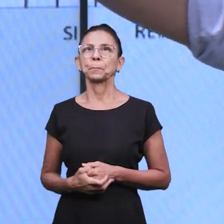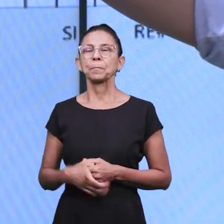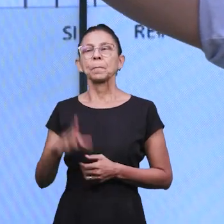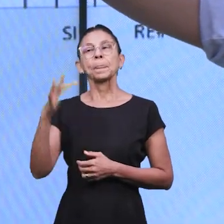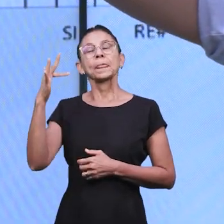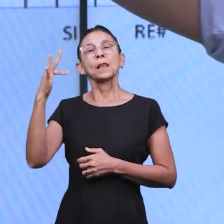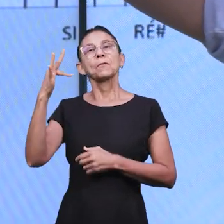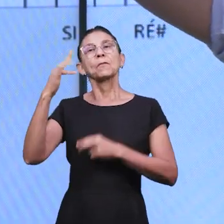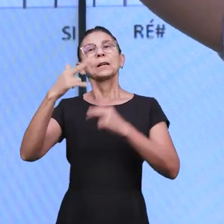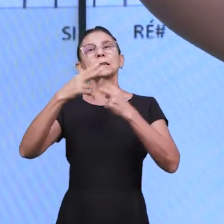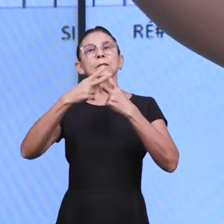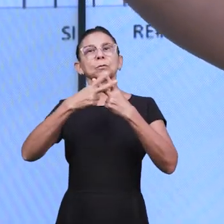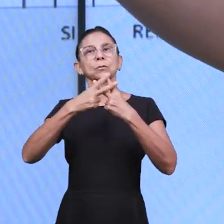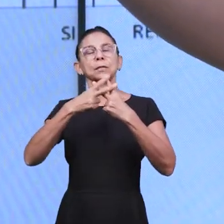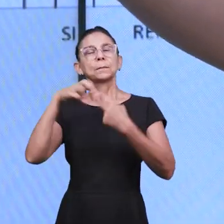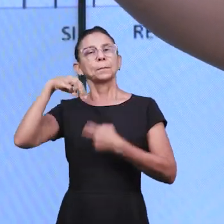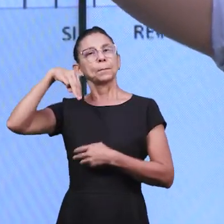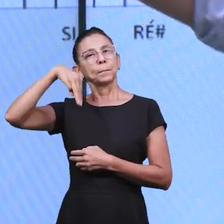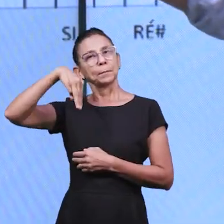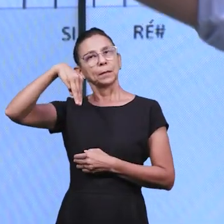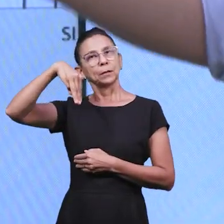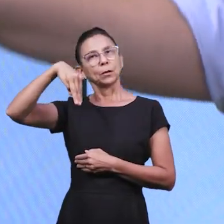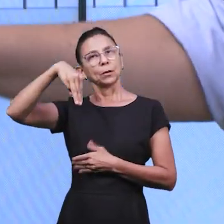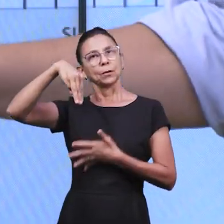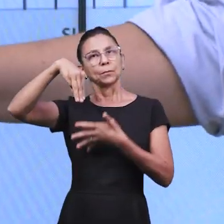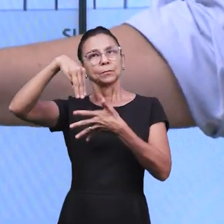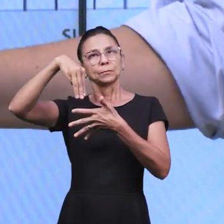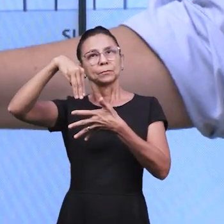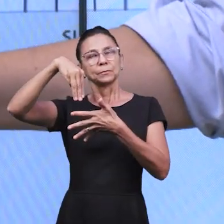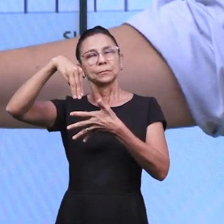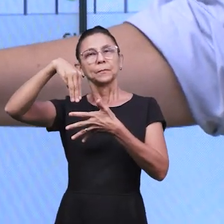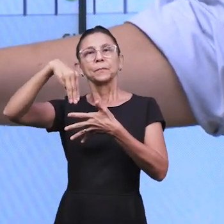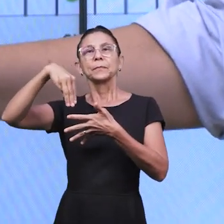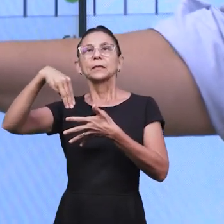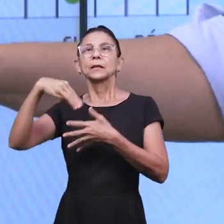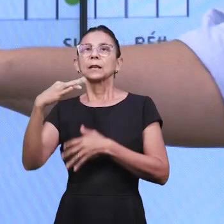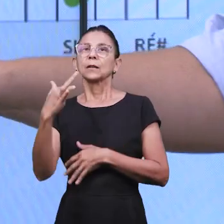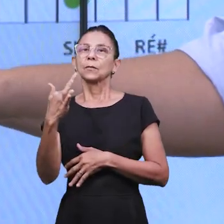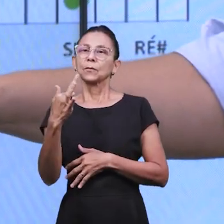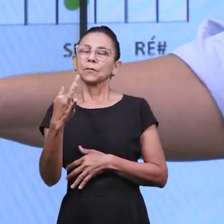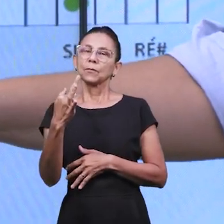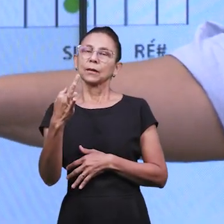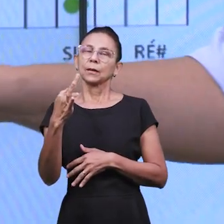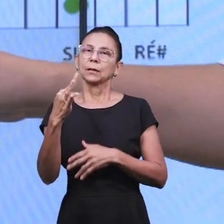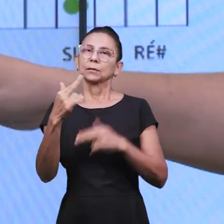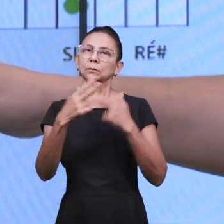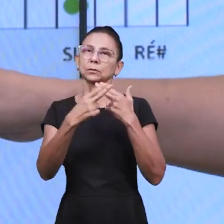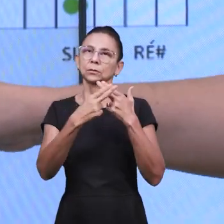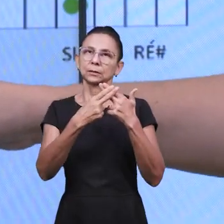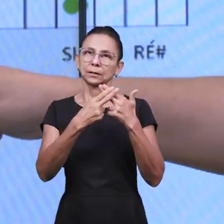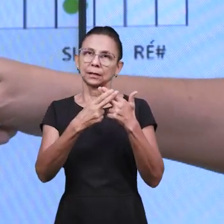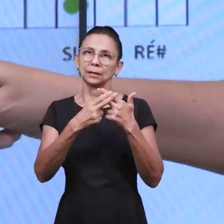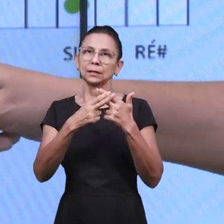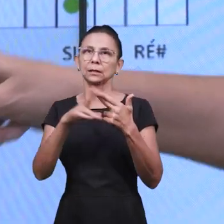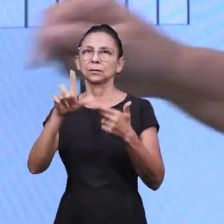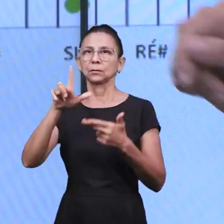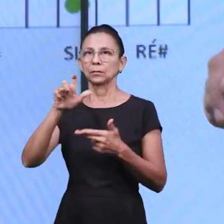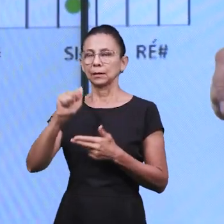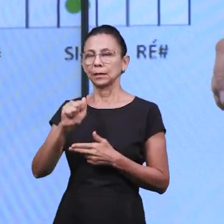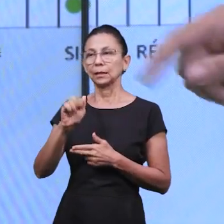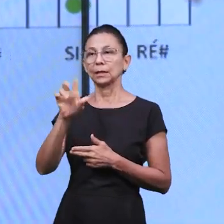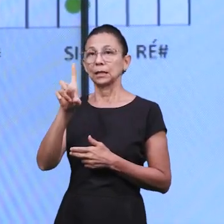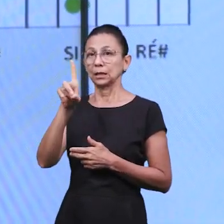Fá sustenido menor, Fá sustenido, Lá e Dó